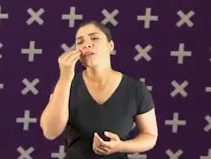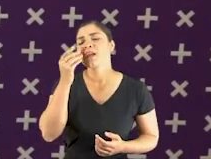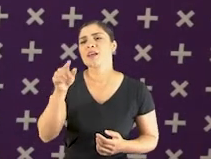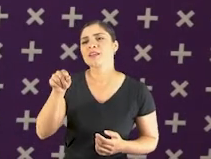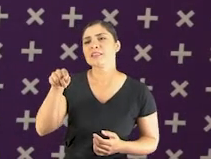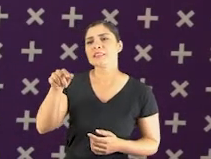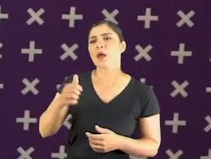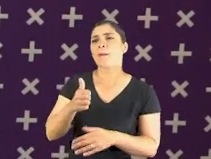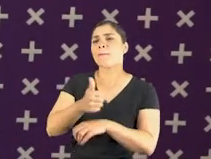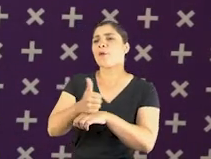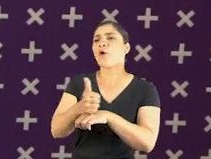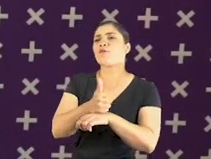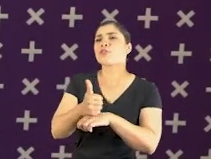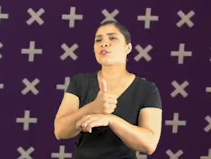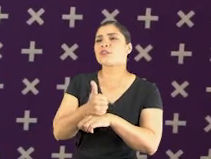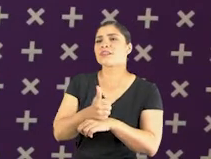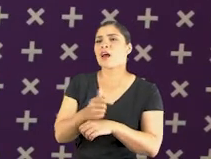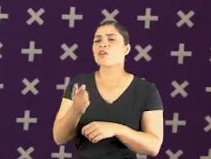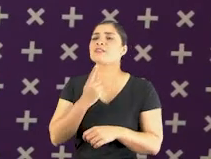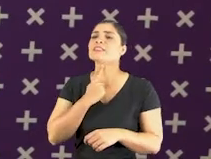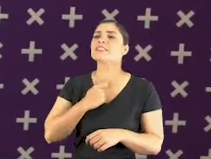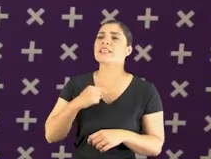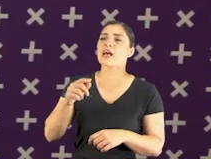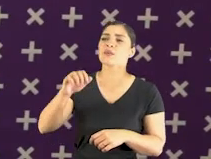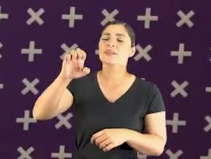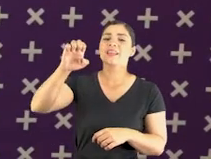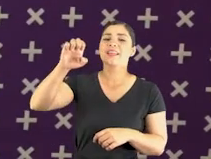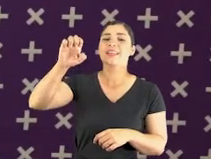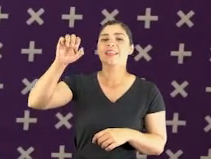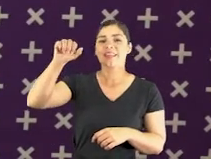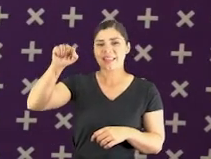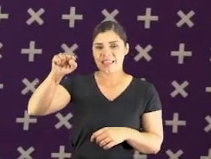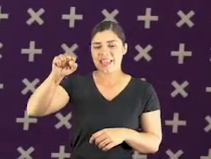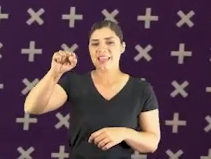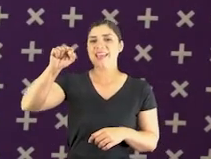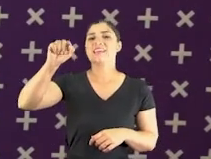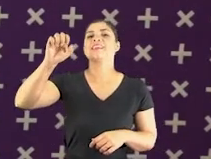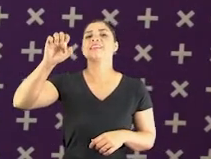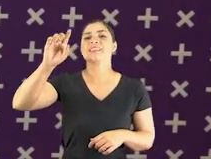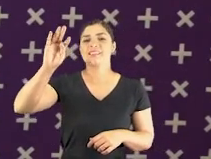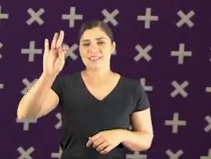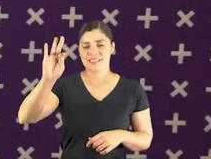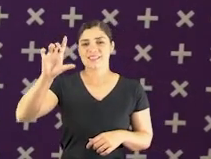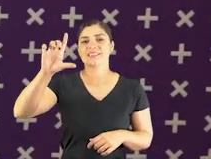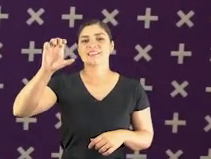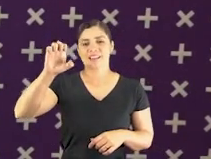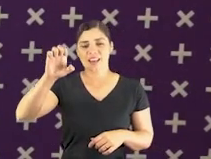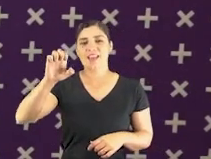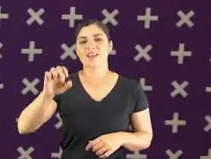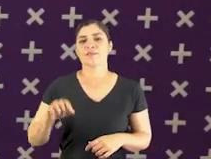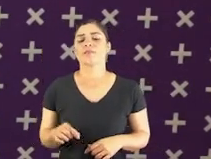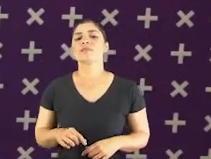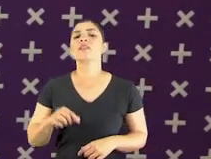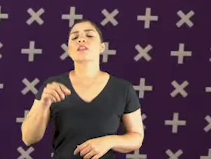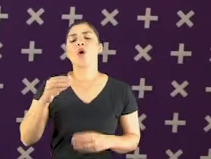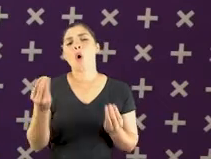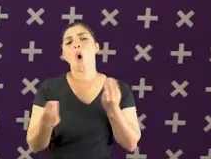perfil de profissional desejado pela Nestlé quer um perfil que está em evolução né muita